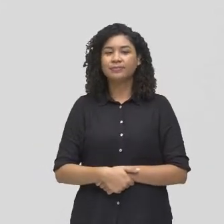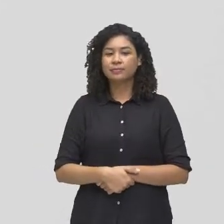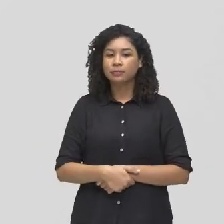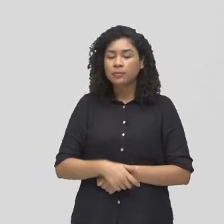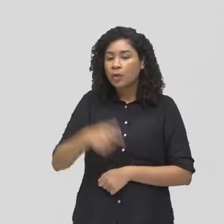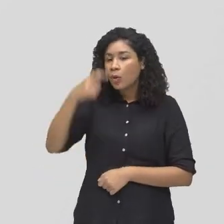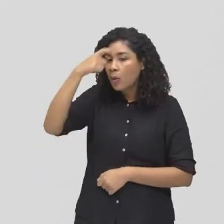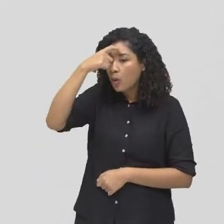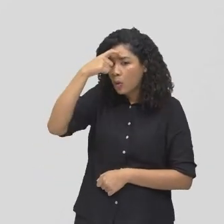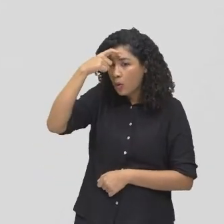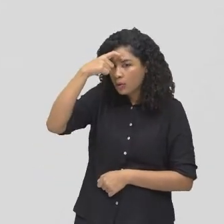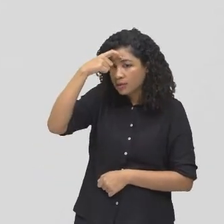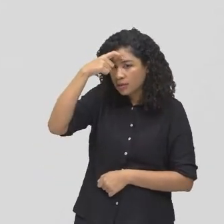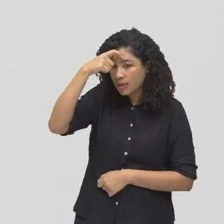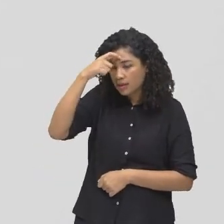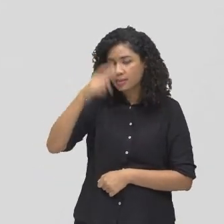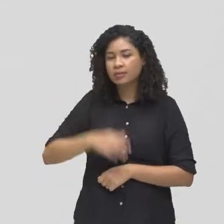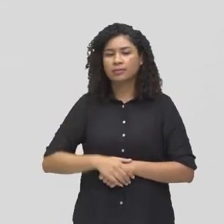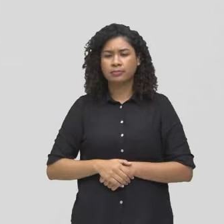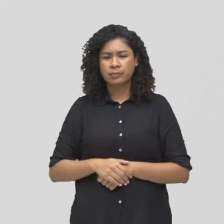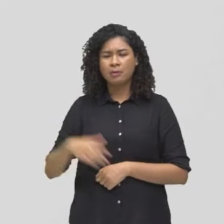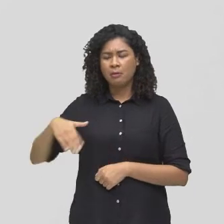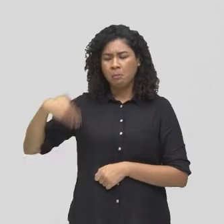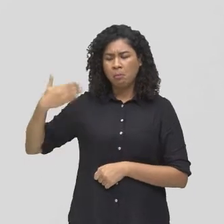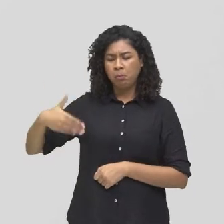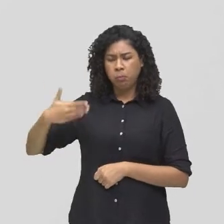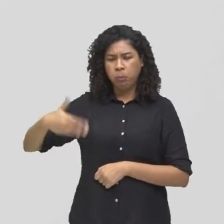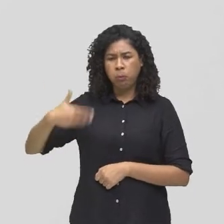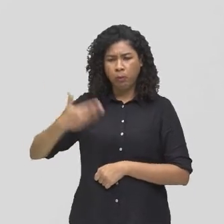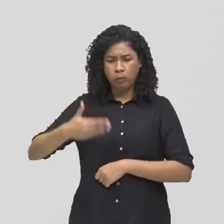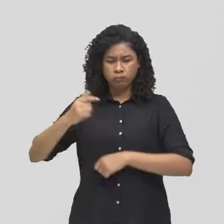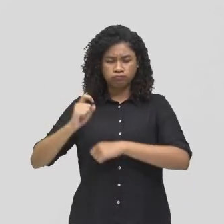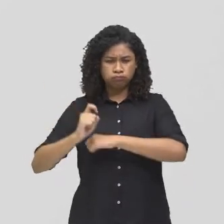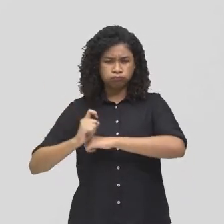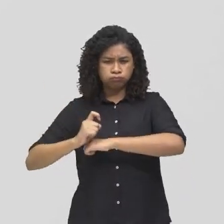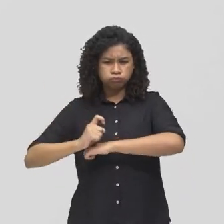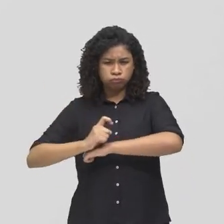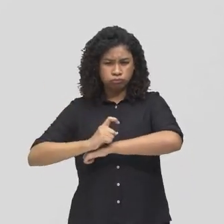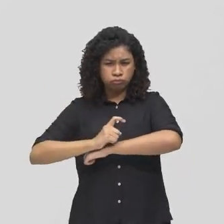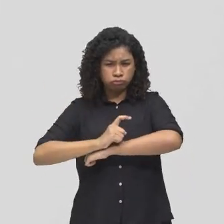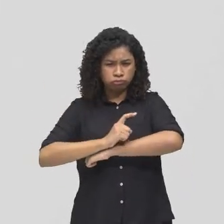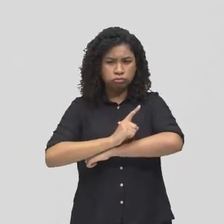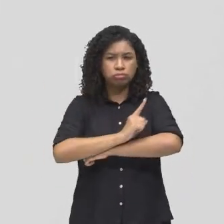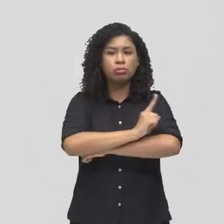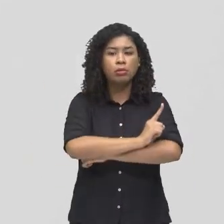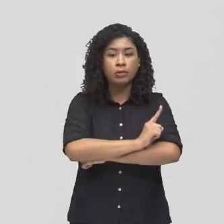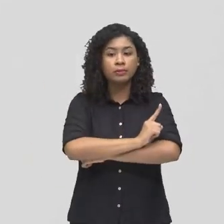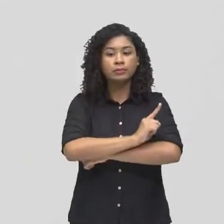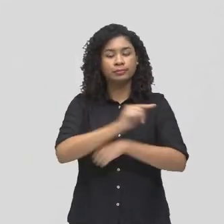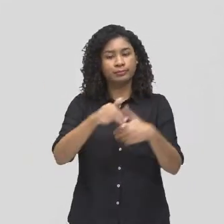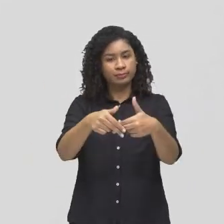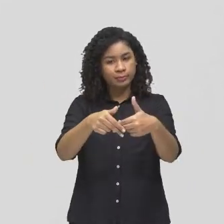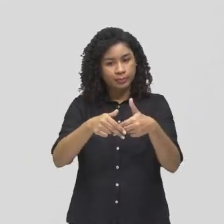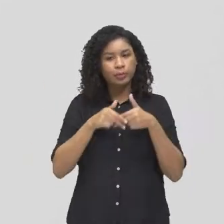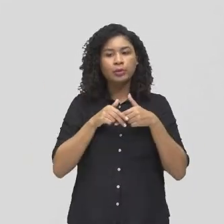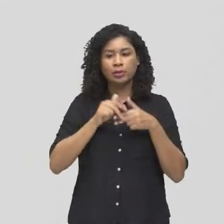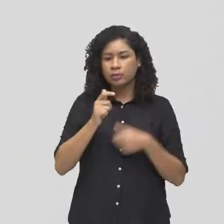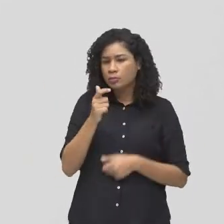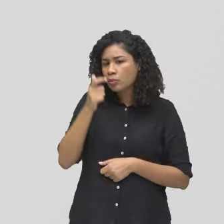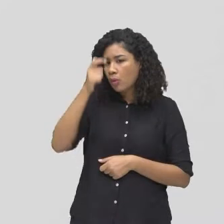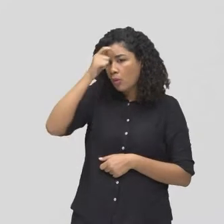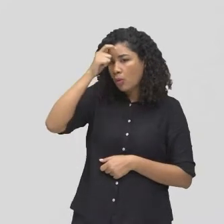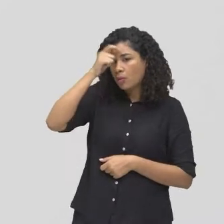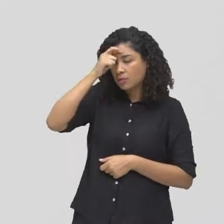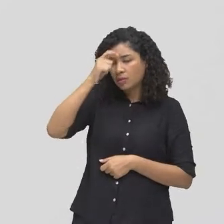processo evolutivo de nossa espécie, né? Então, o que nos diferencia em relação a todos